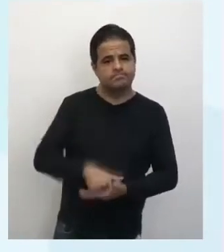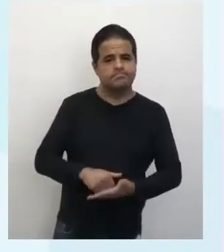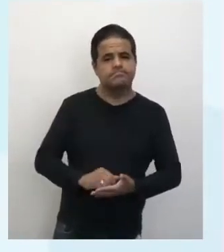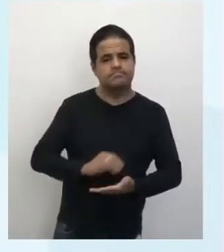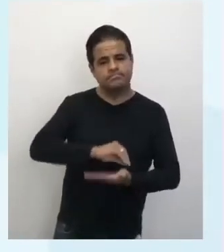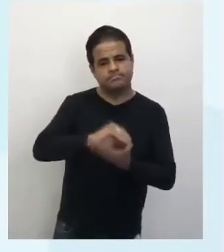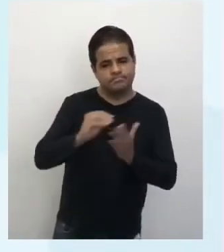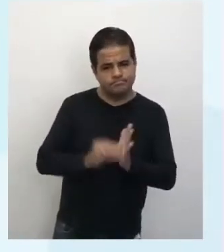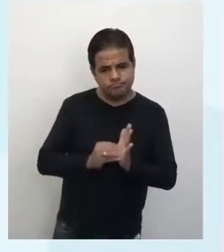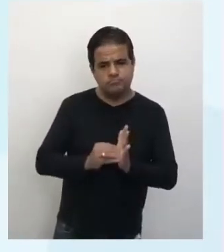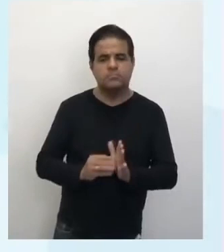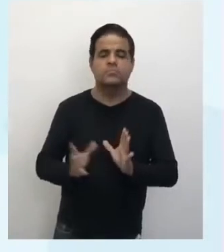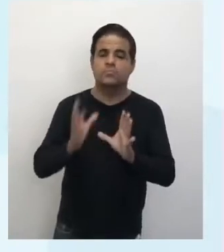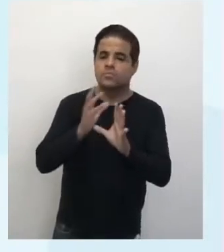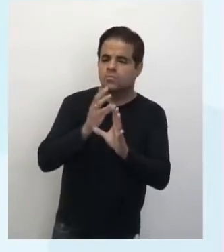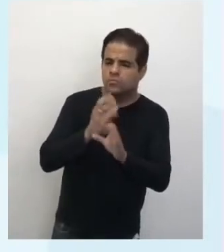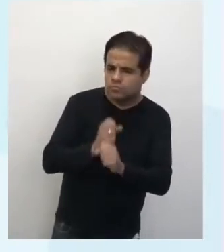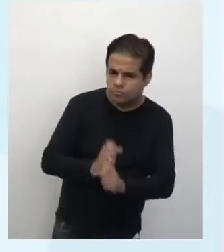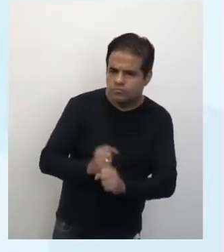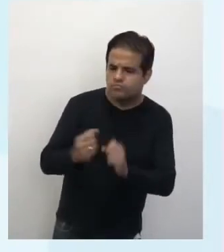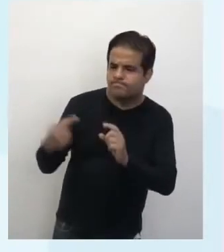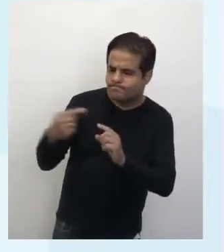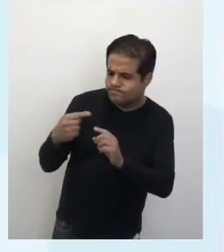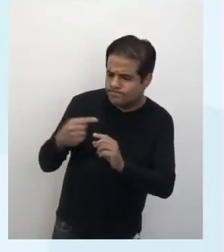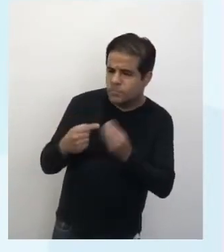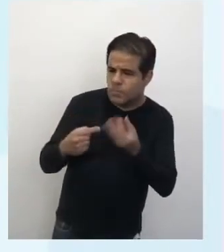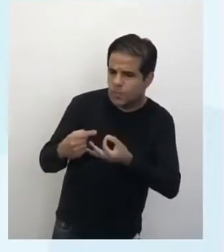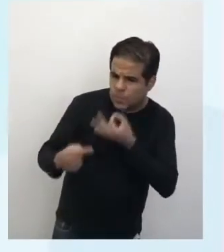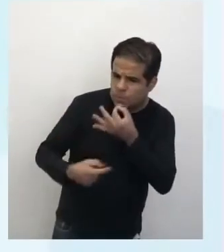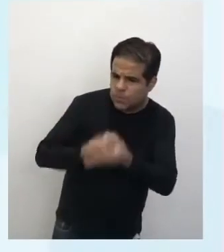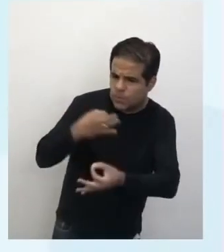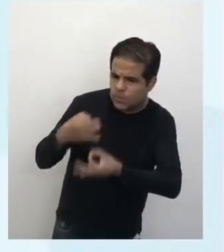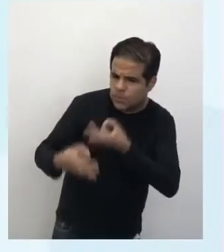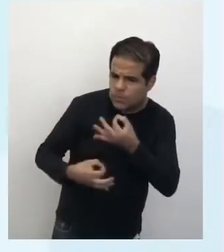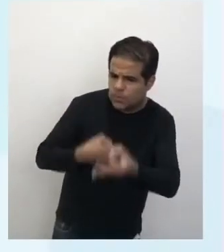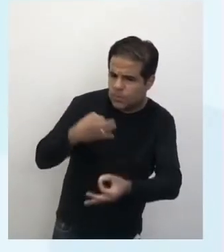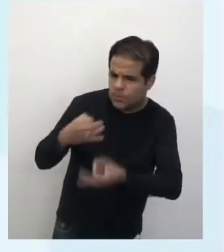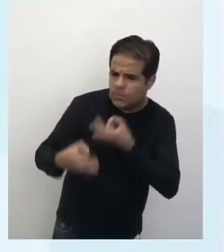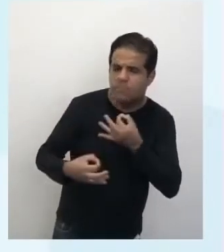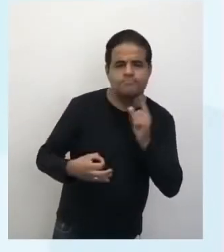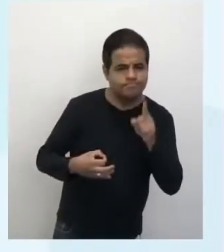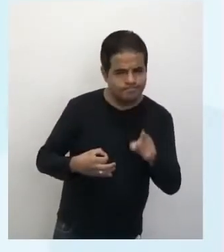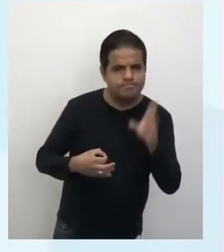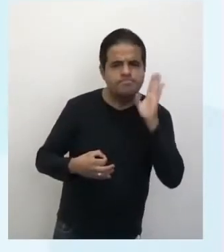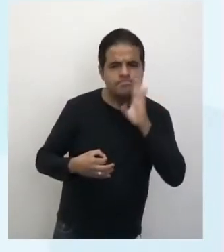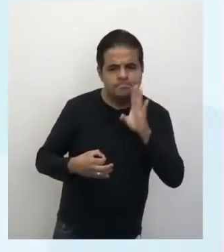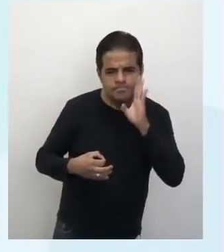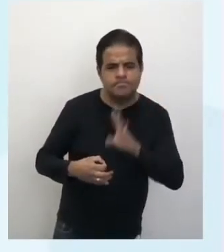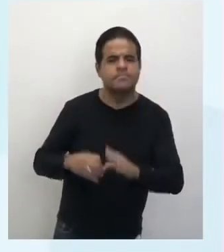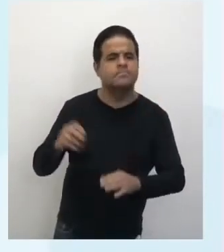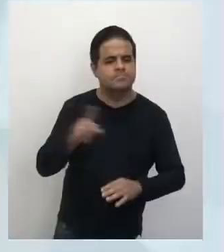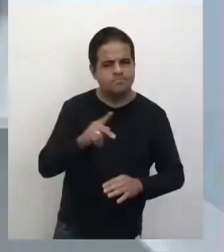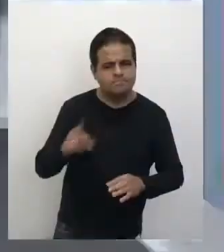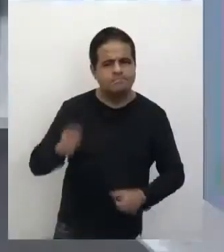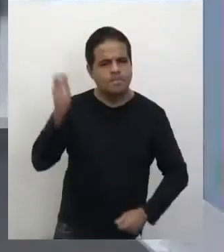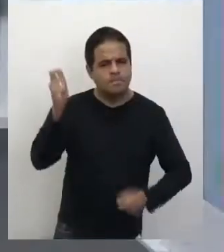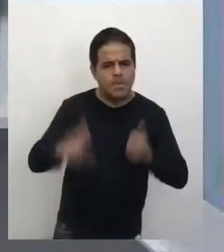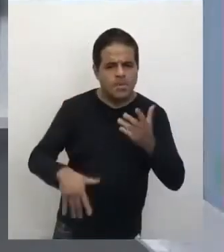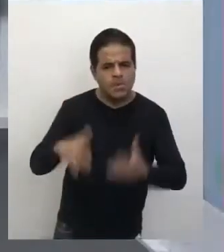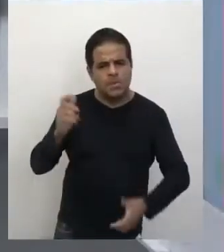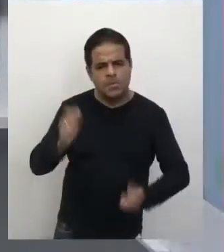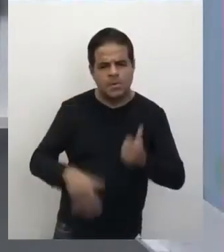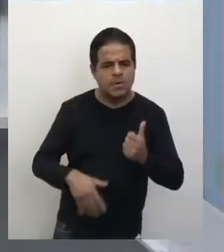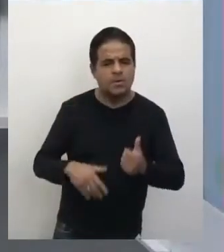pontos negativos aí, acho que dentro do que você comentou aí, né? As alterações do clima. Muito legal, Rússio, olha, obrigado aí por suas